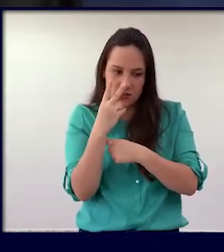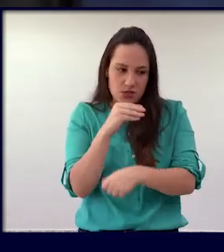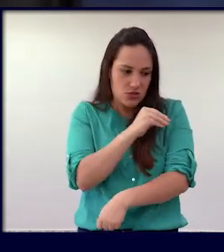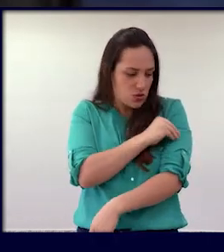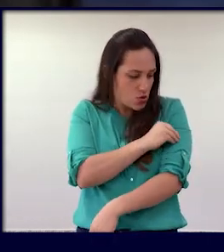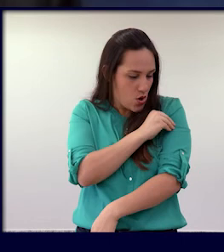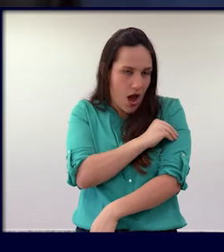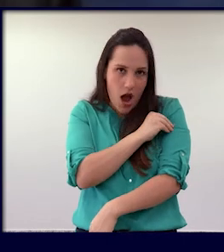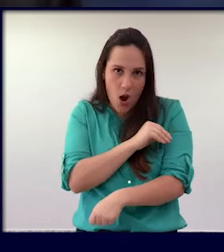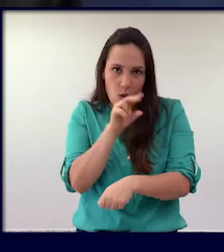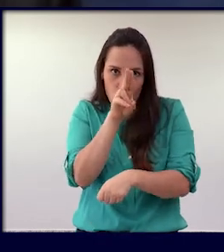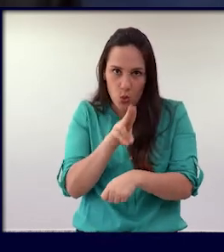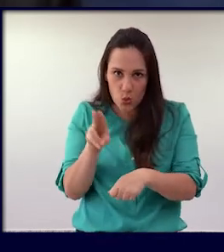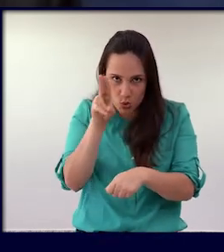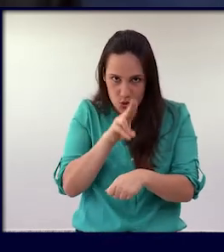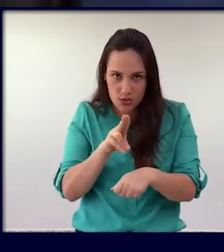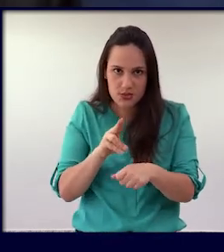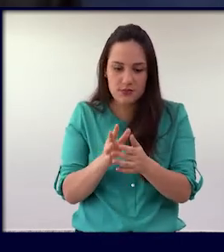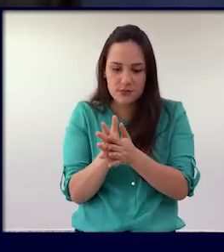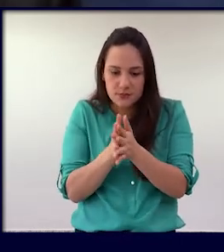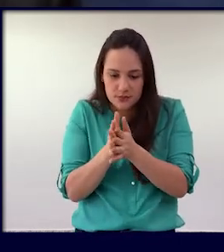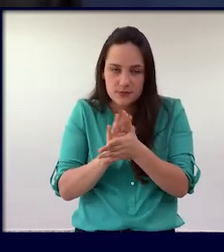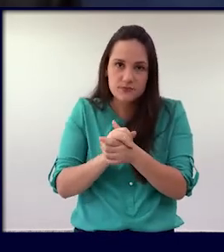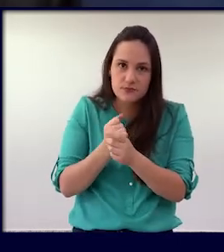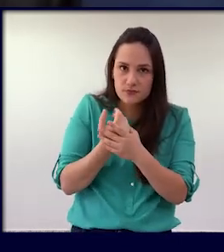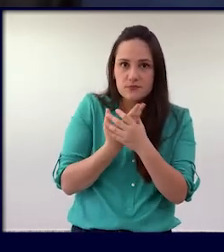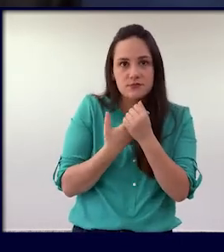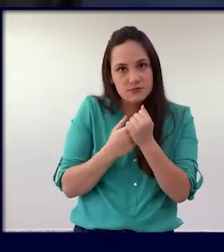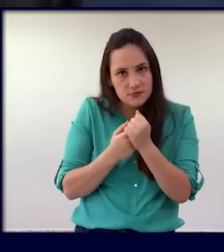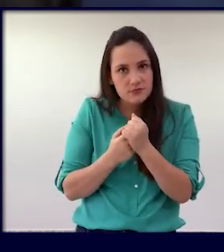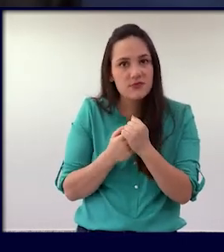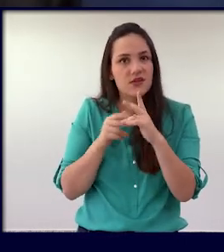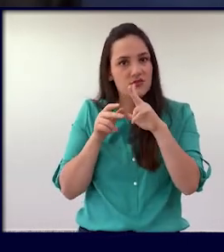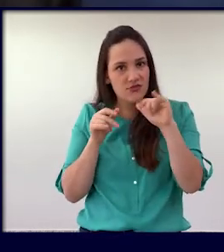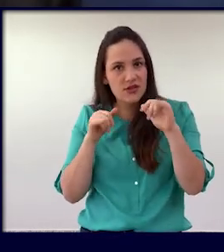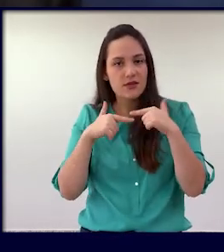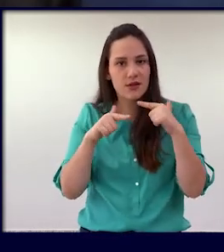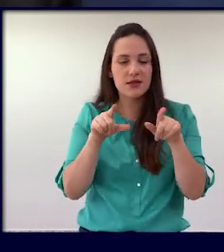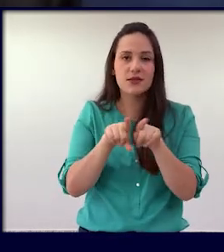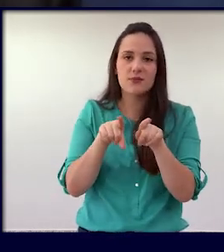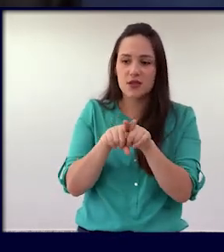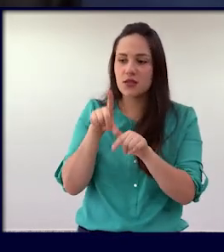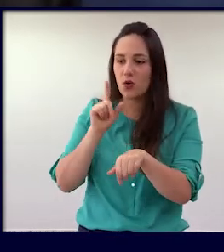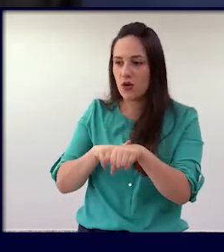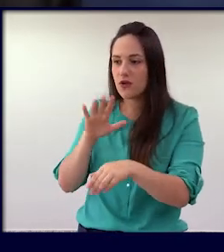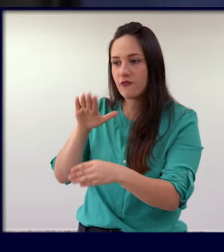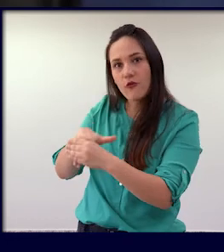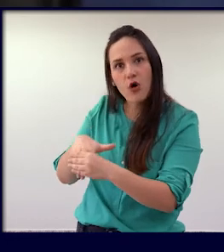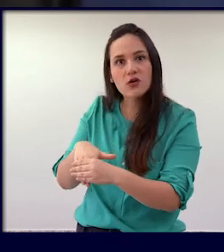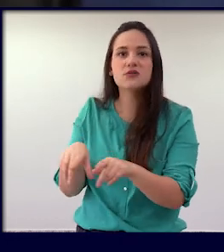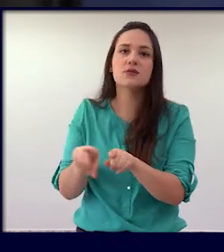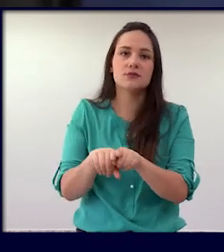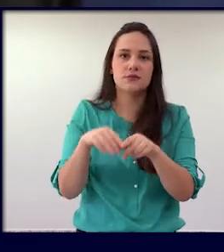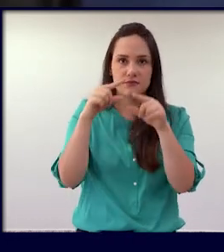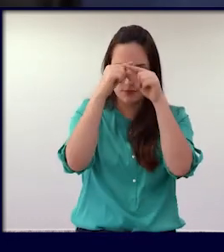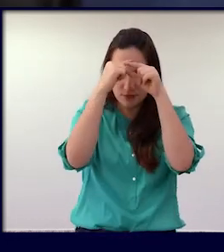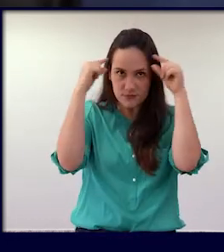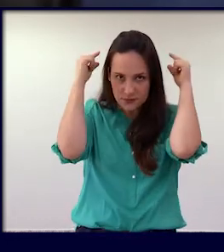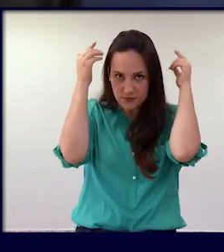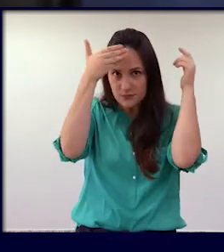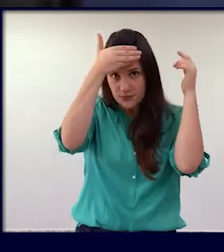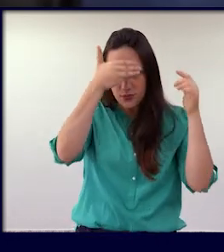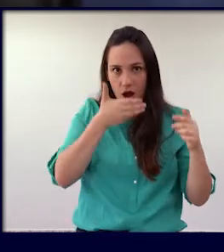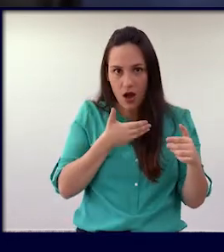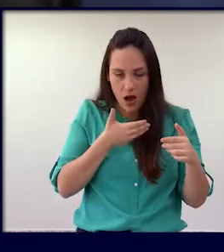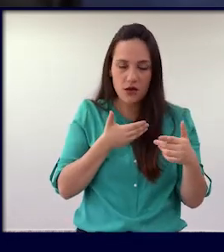individual, o uso de álcool em gel para higienizar a mão das pessoas que trabalham e que vão votar,